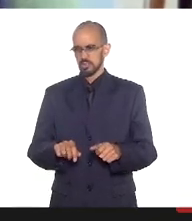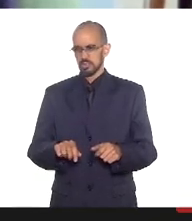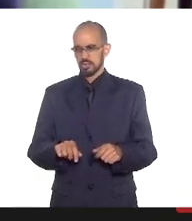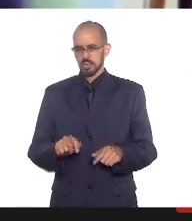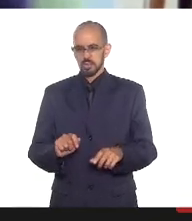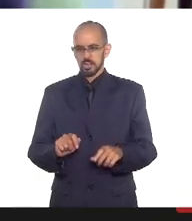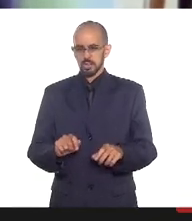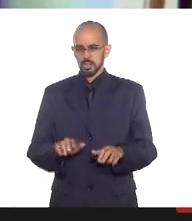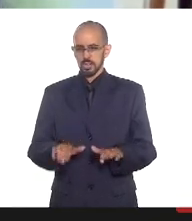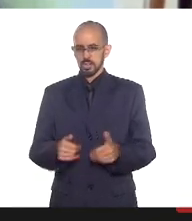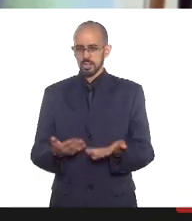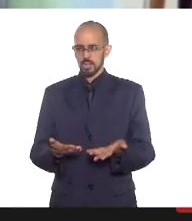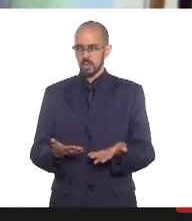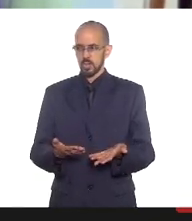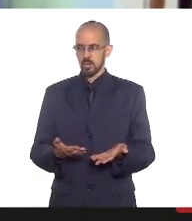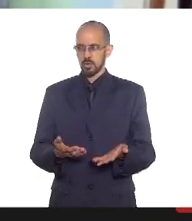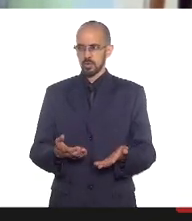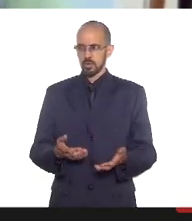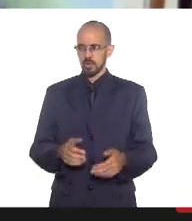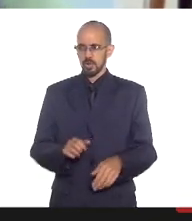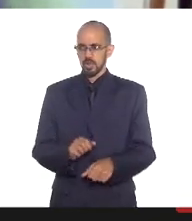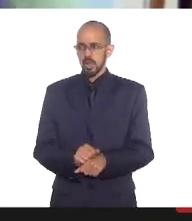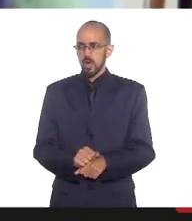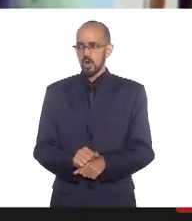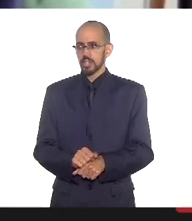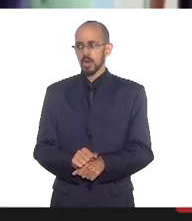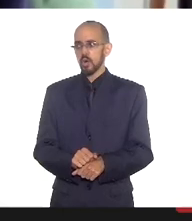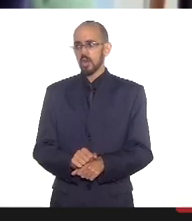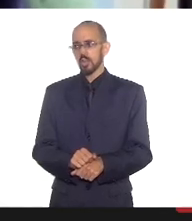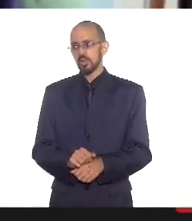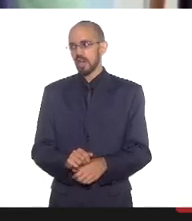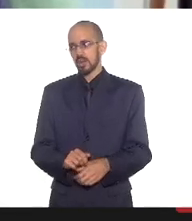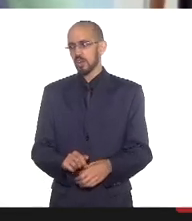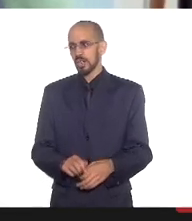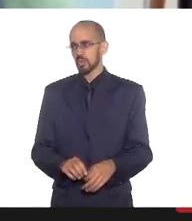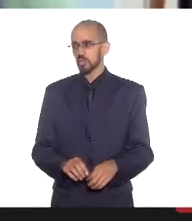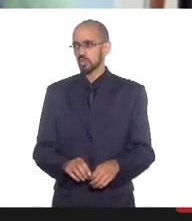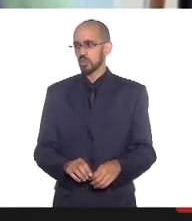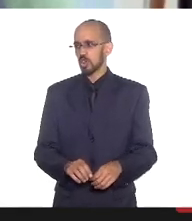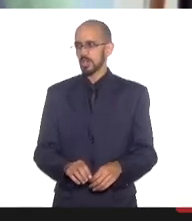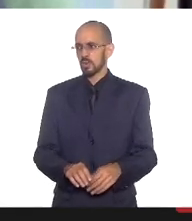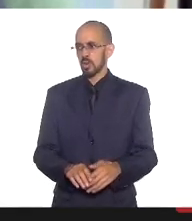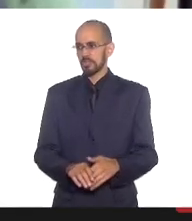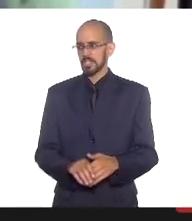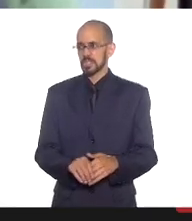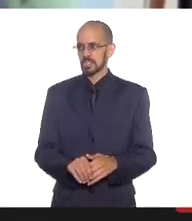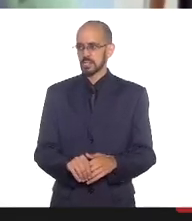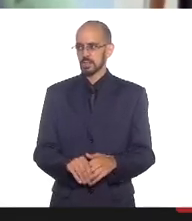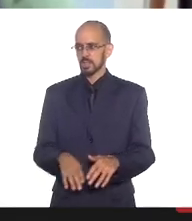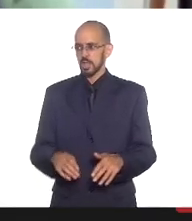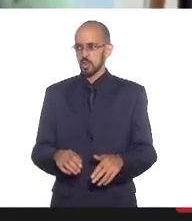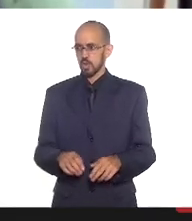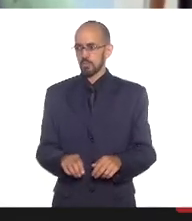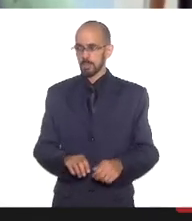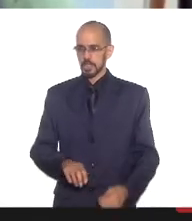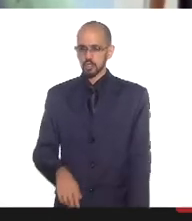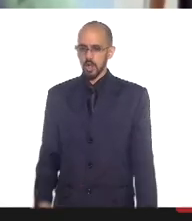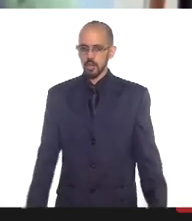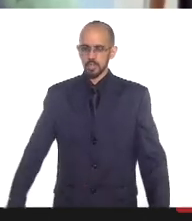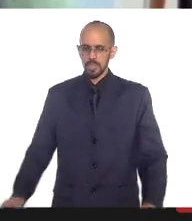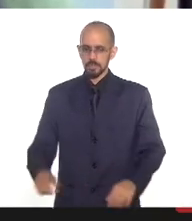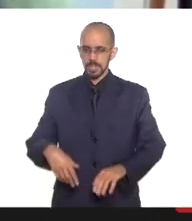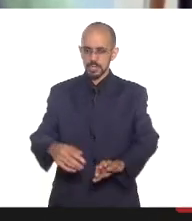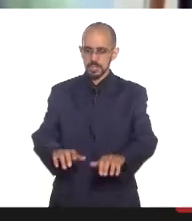então não sabe direitinho né o a luta que nós estamos aqui a questão das vacinas você fala e